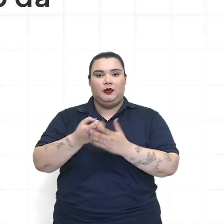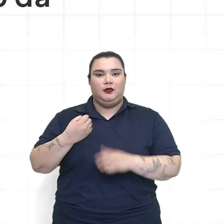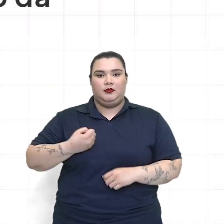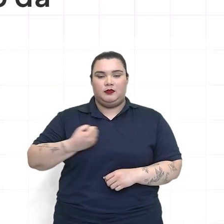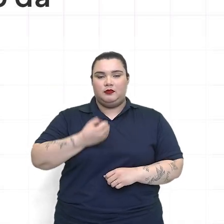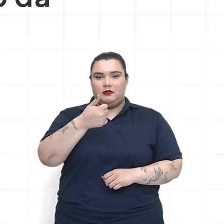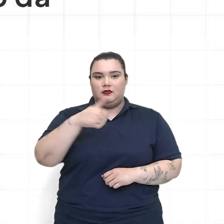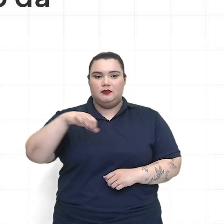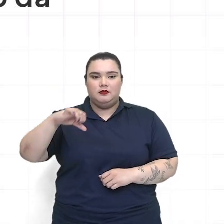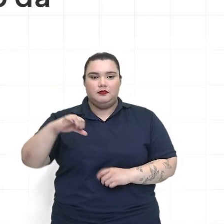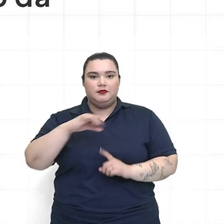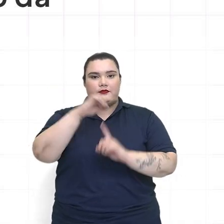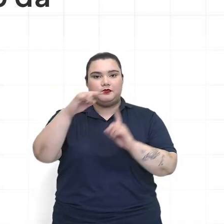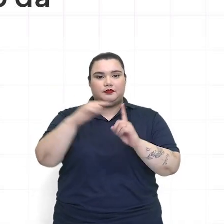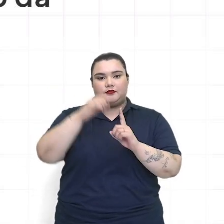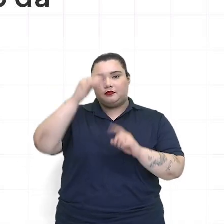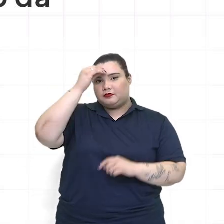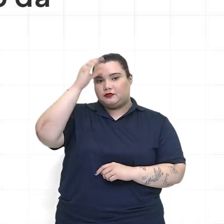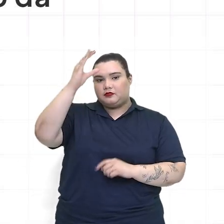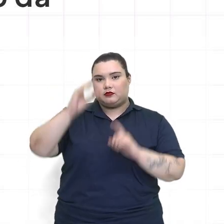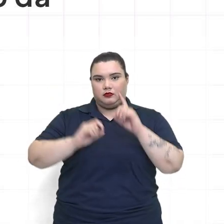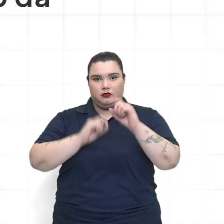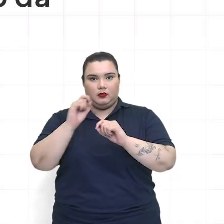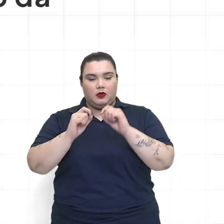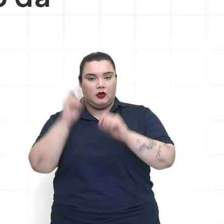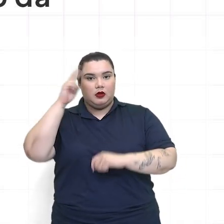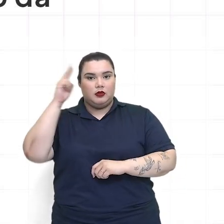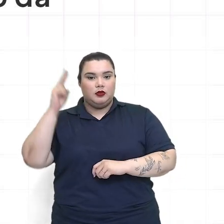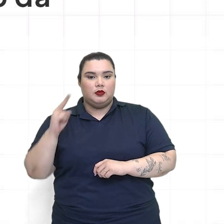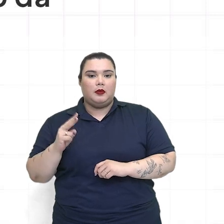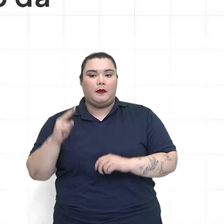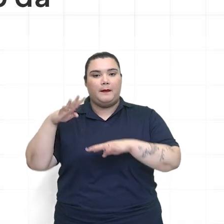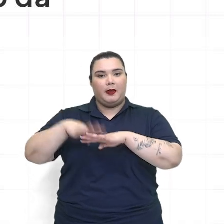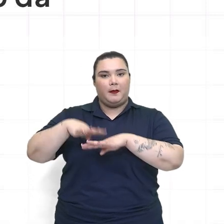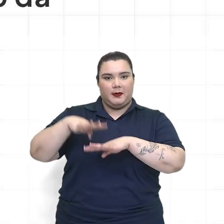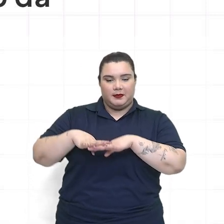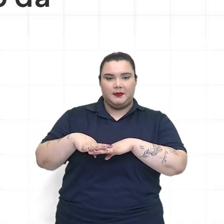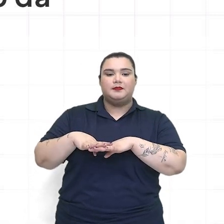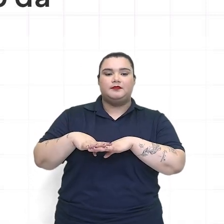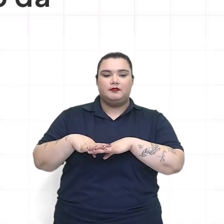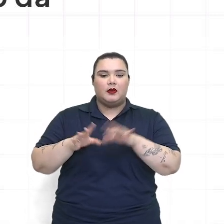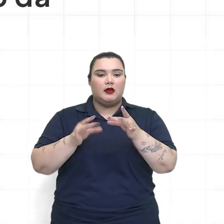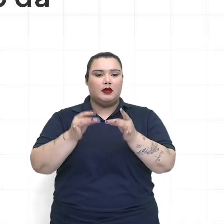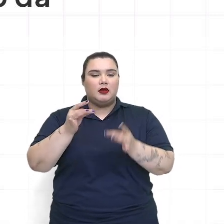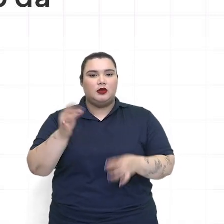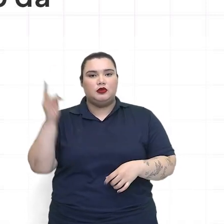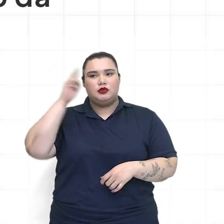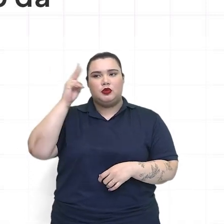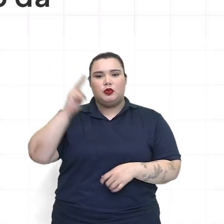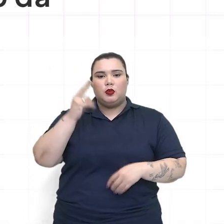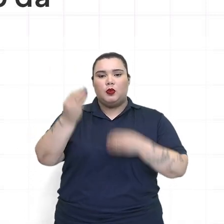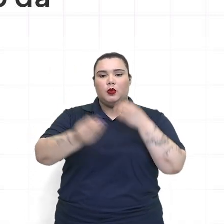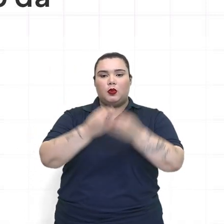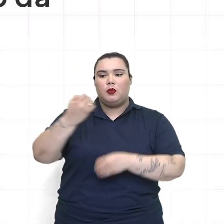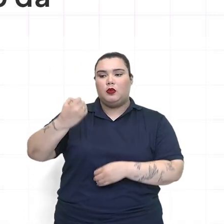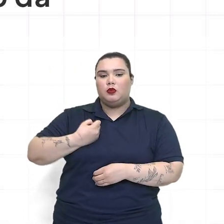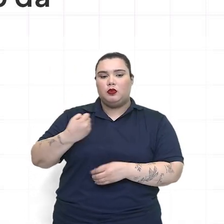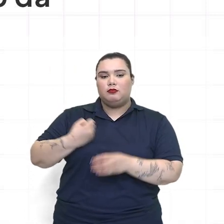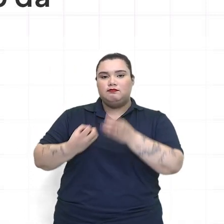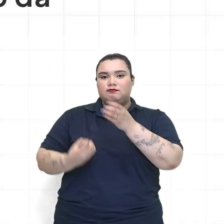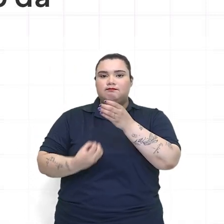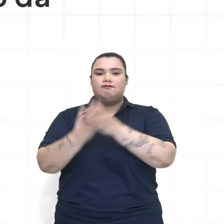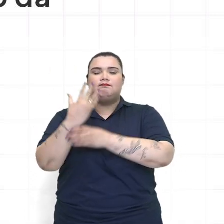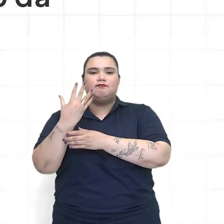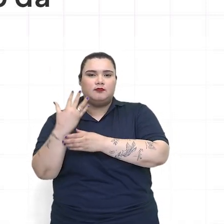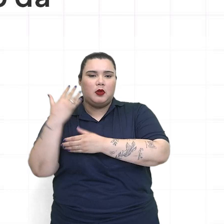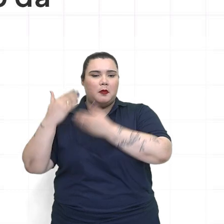número 19 traz como objeto de conhecimento História da matemática, seu detalhamento, História dos números,